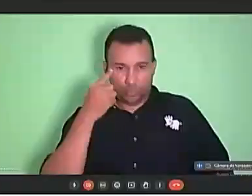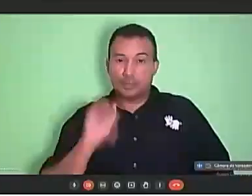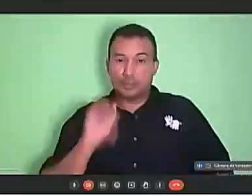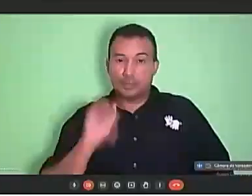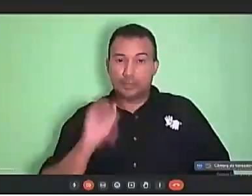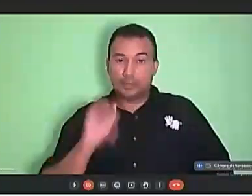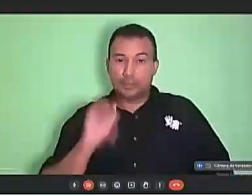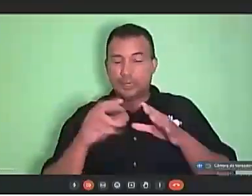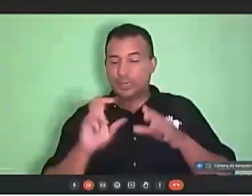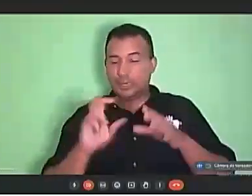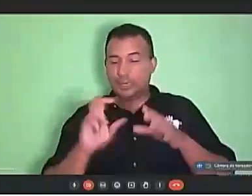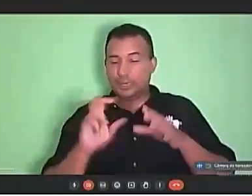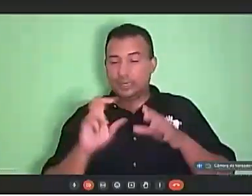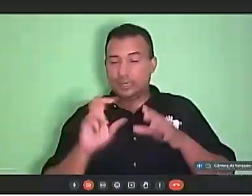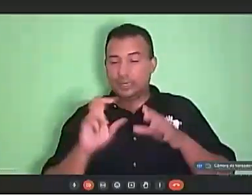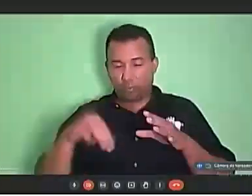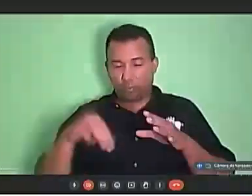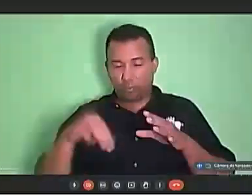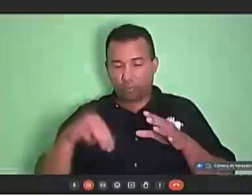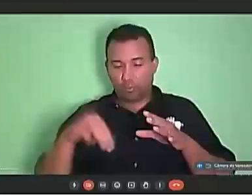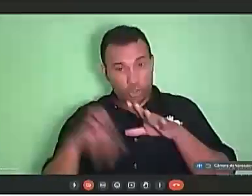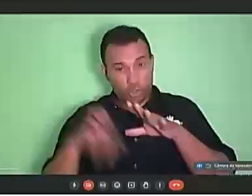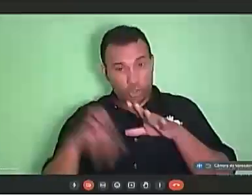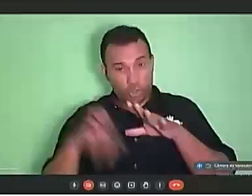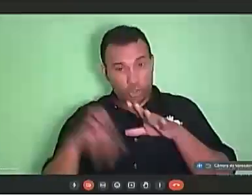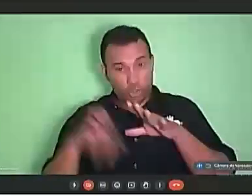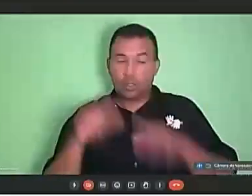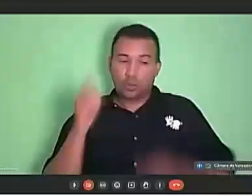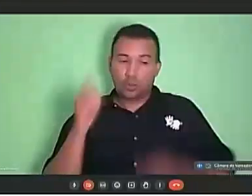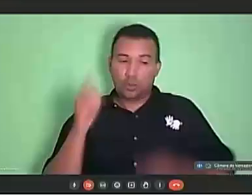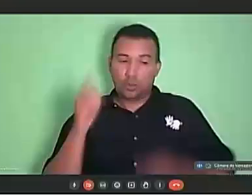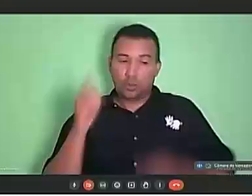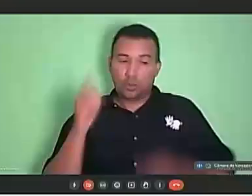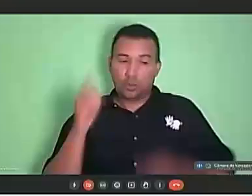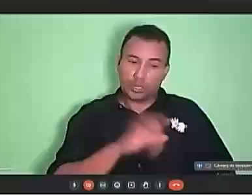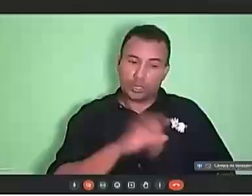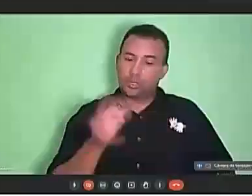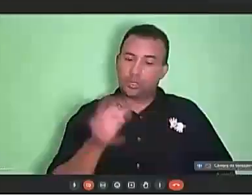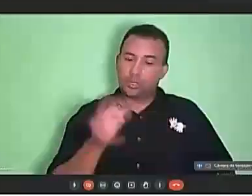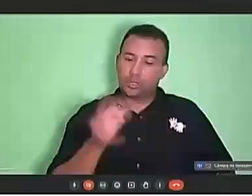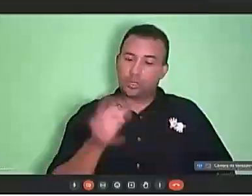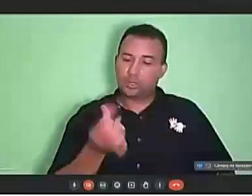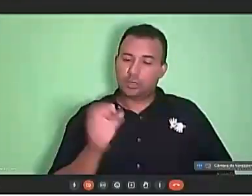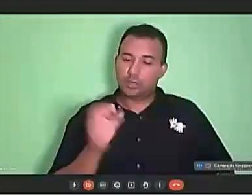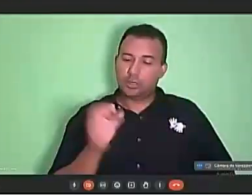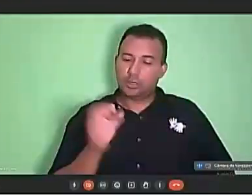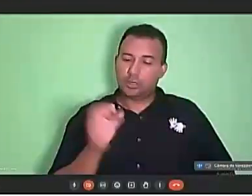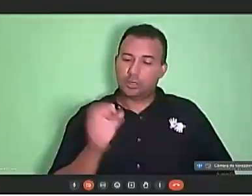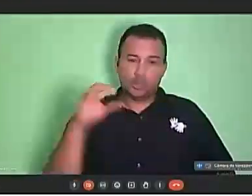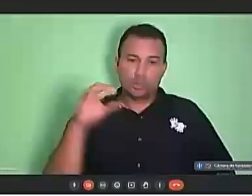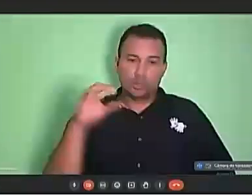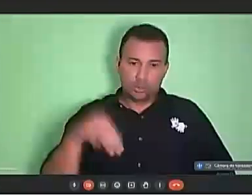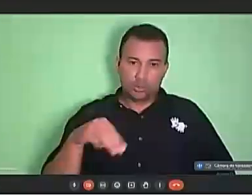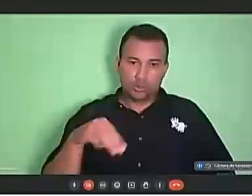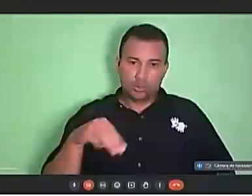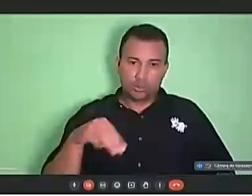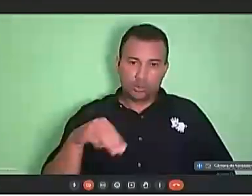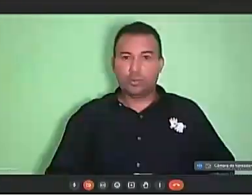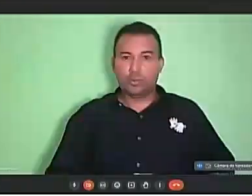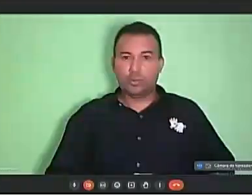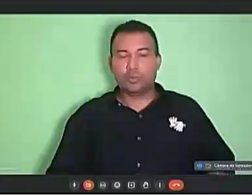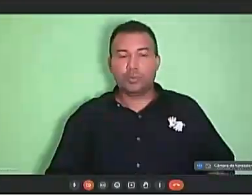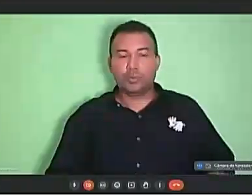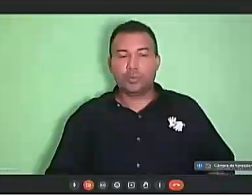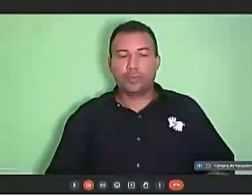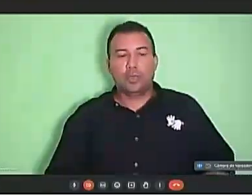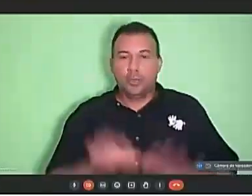para 20 mil, eles conseguiriam rebaixar somente 60 centímetros nas cidades gêmeas das enchentes. E com uma escavação de 3 metros,